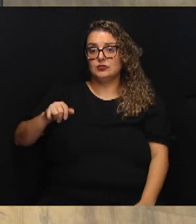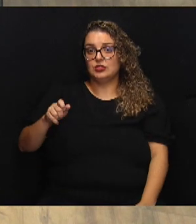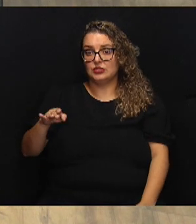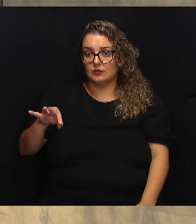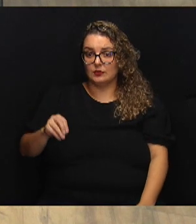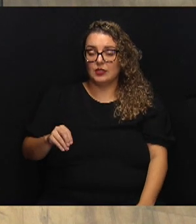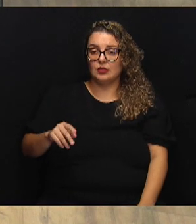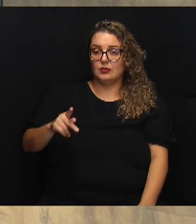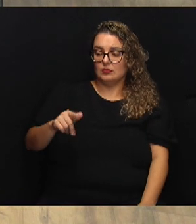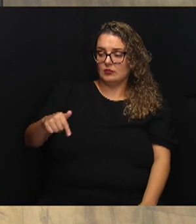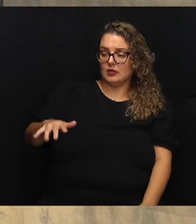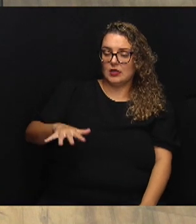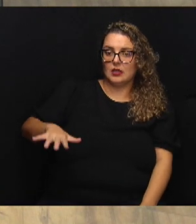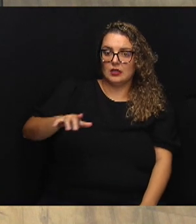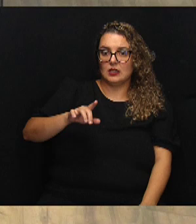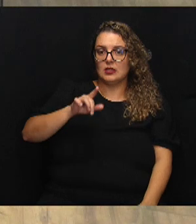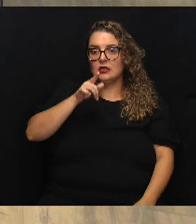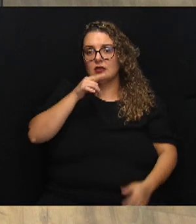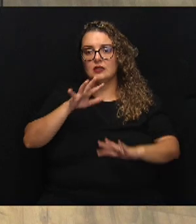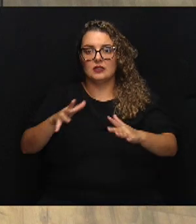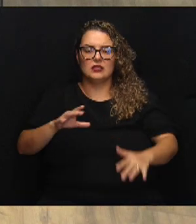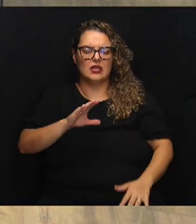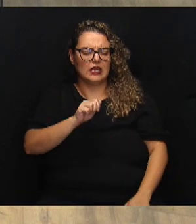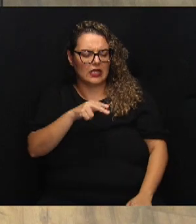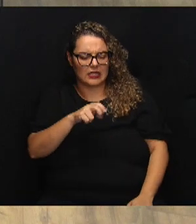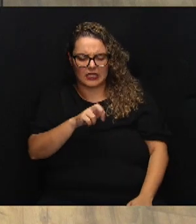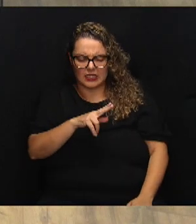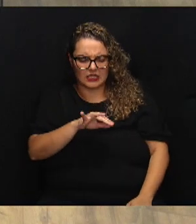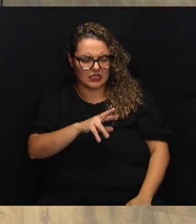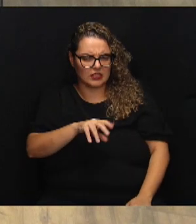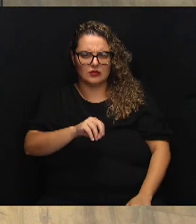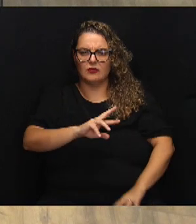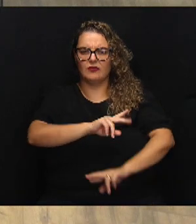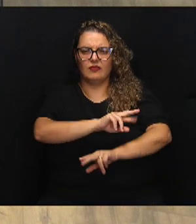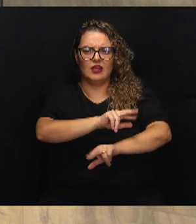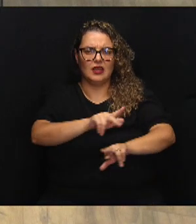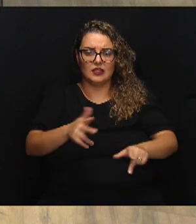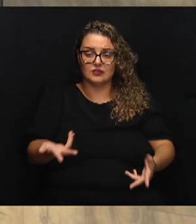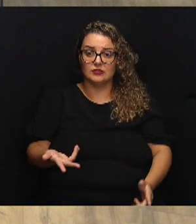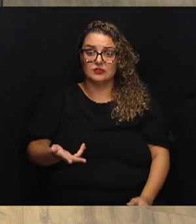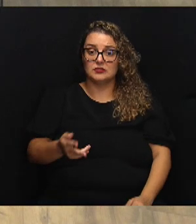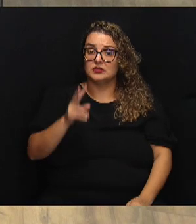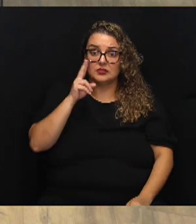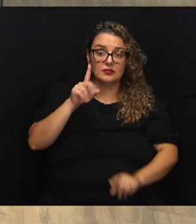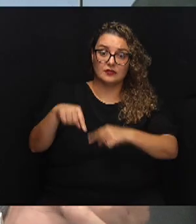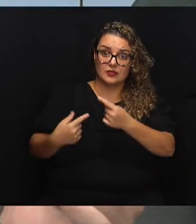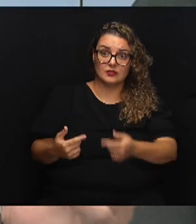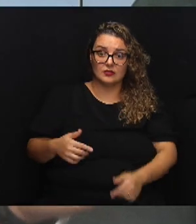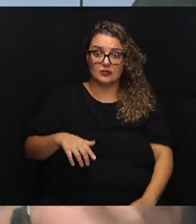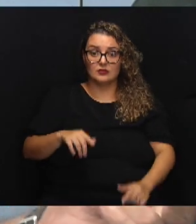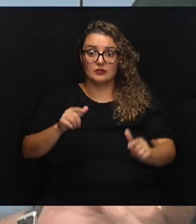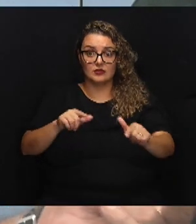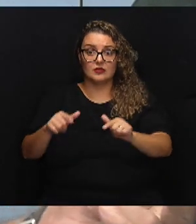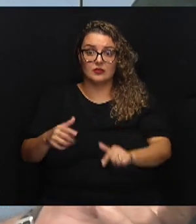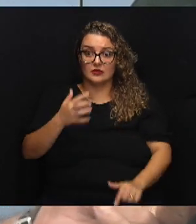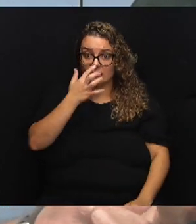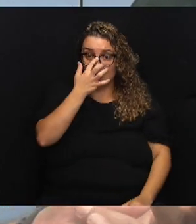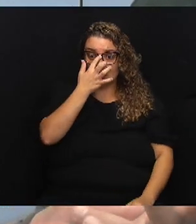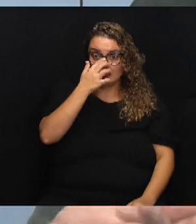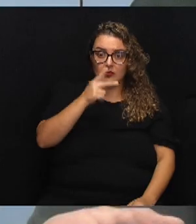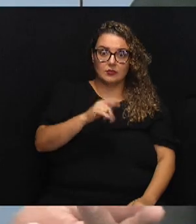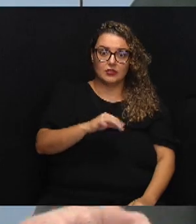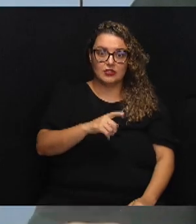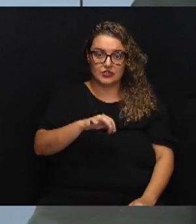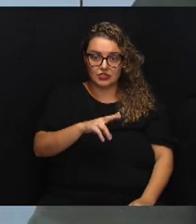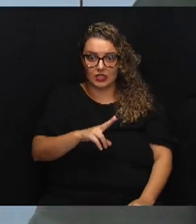das Águas, tem canarinho, tem muito animal lá que acaba não vendo em outro lugar. Trinca-ferro, picharro.